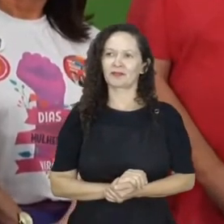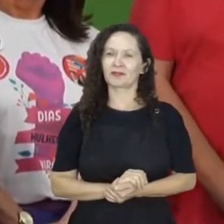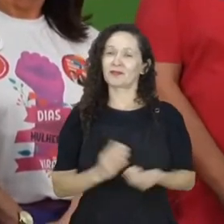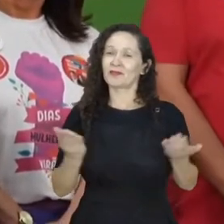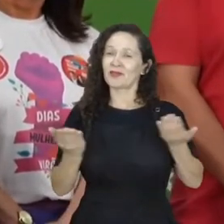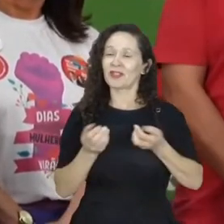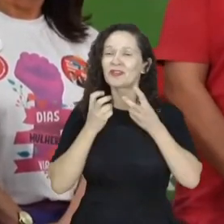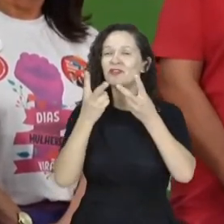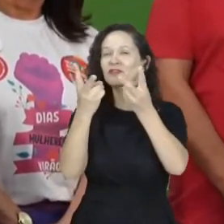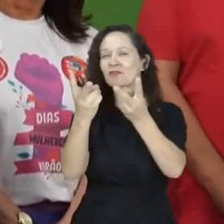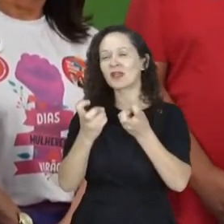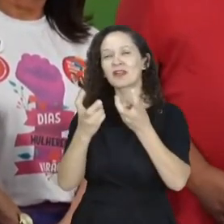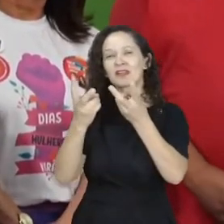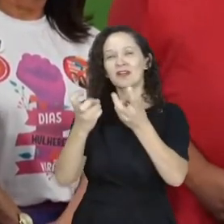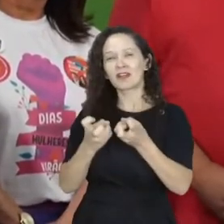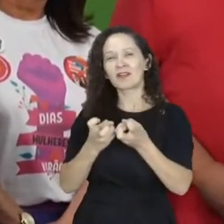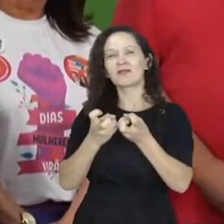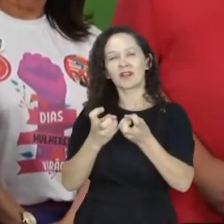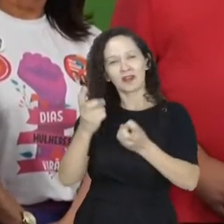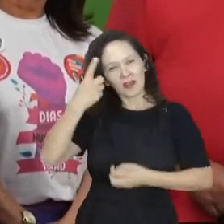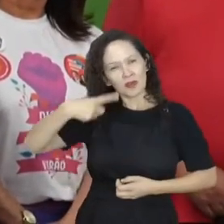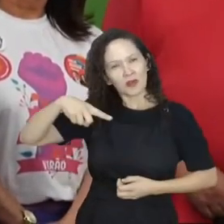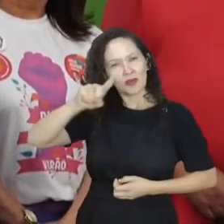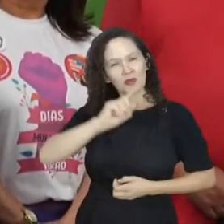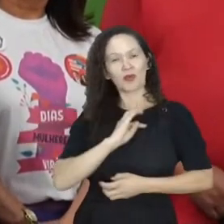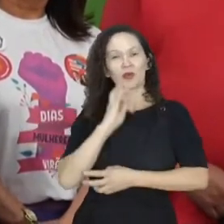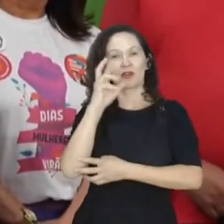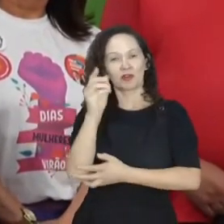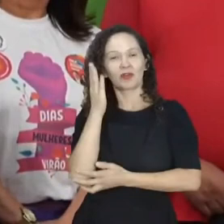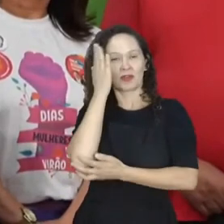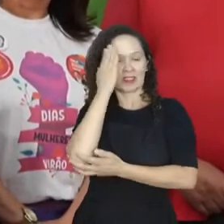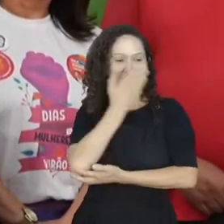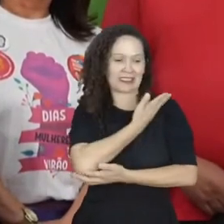situação em que nós todos sabemos que é preciso